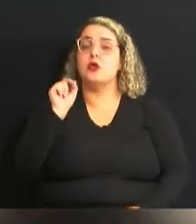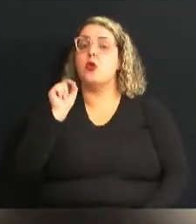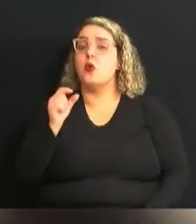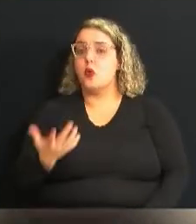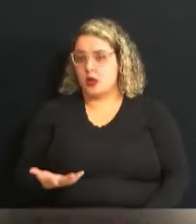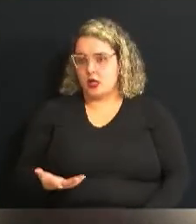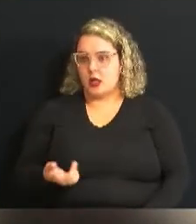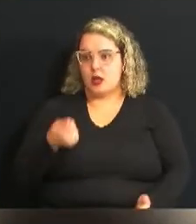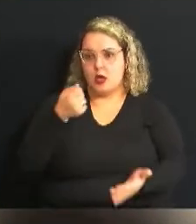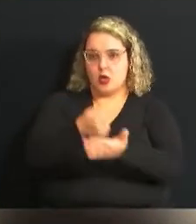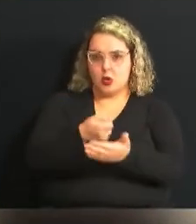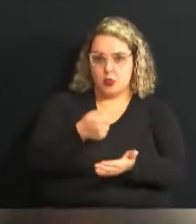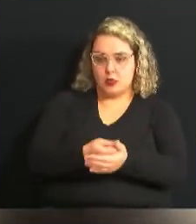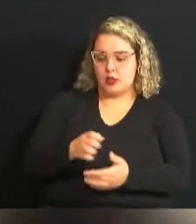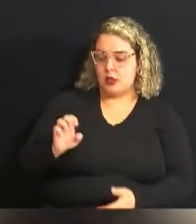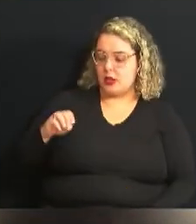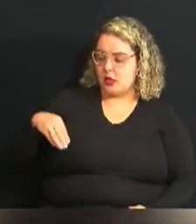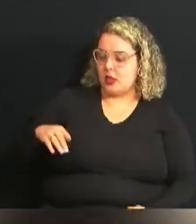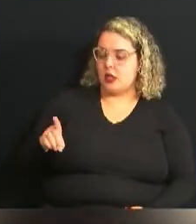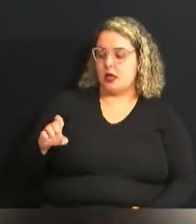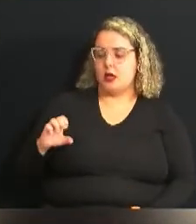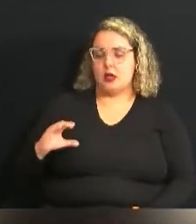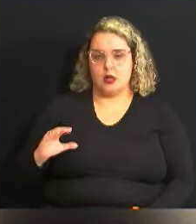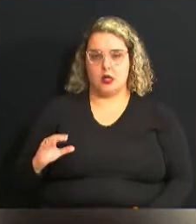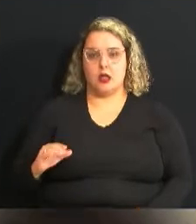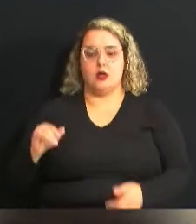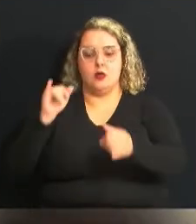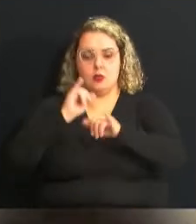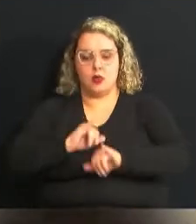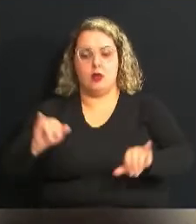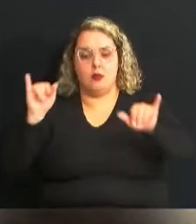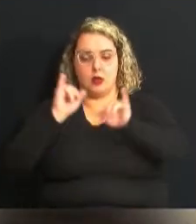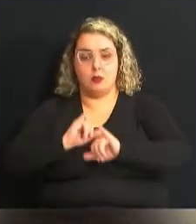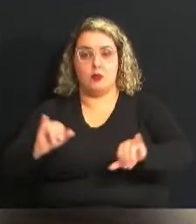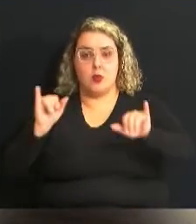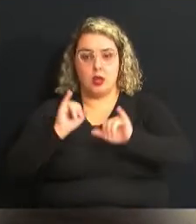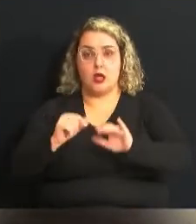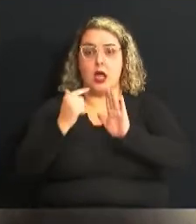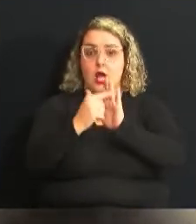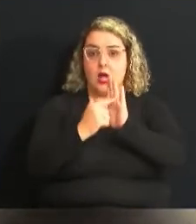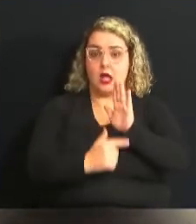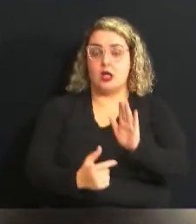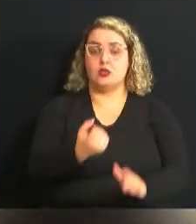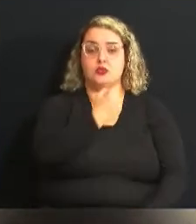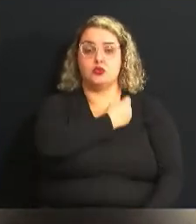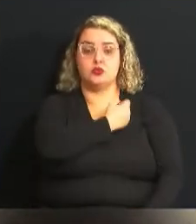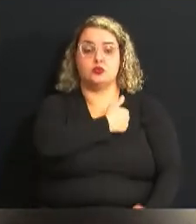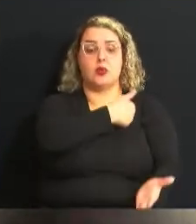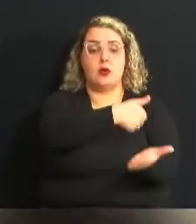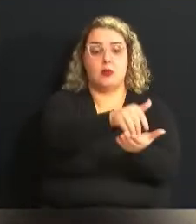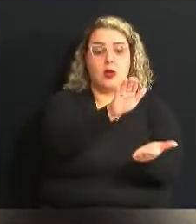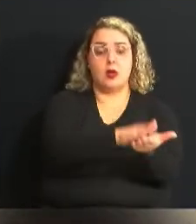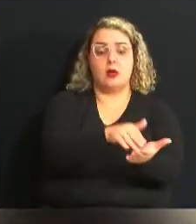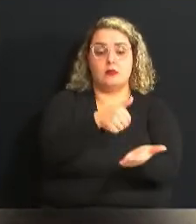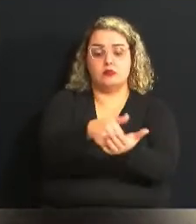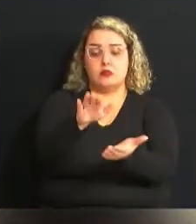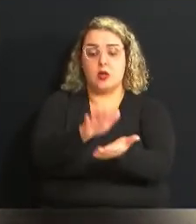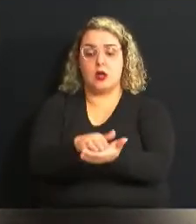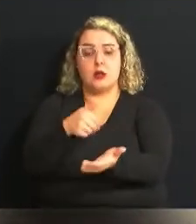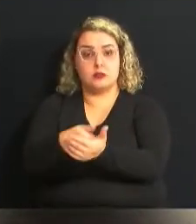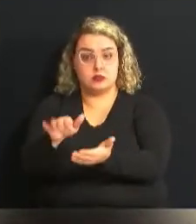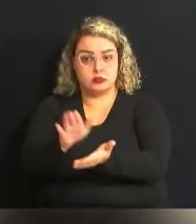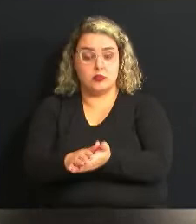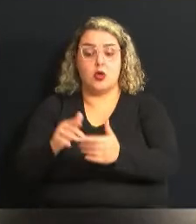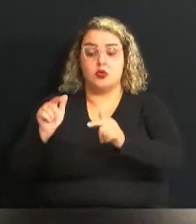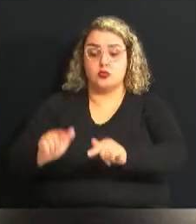obriga a INDEC a divulgar mensalmente a lista de números de autuações realizadas nos locais